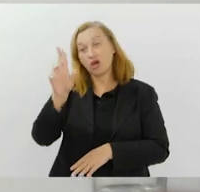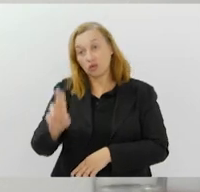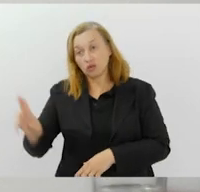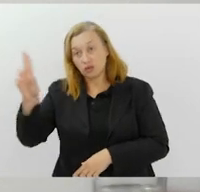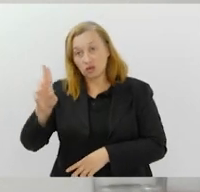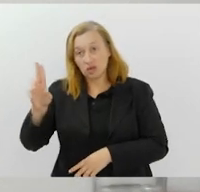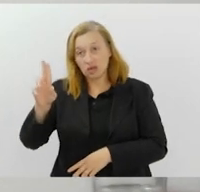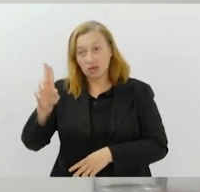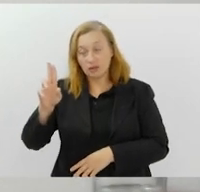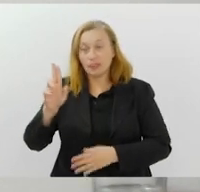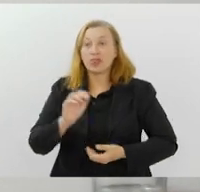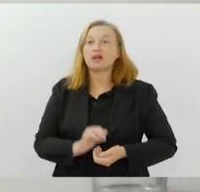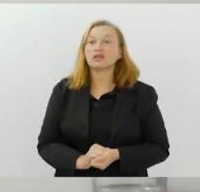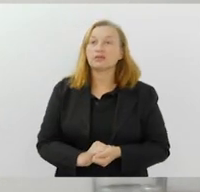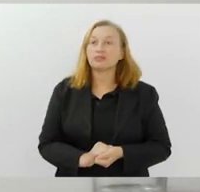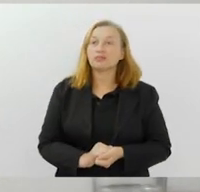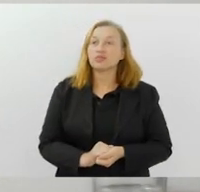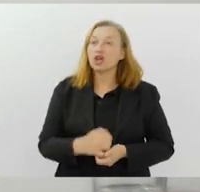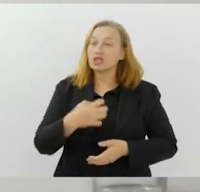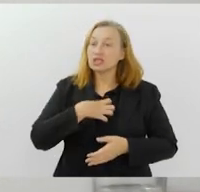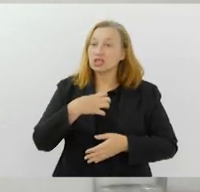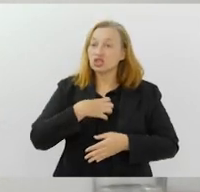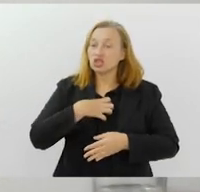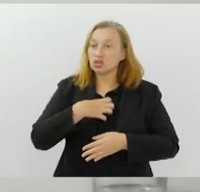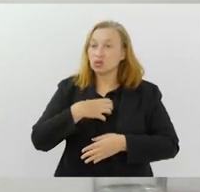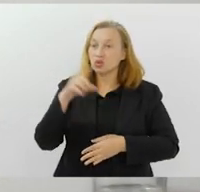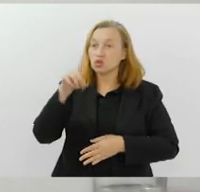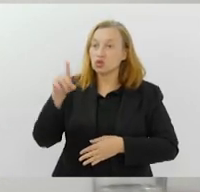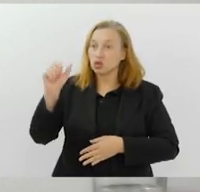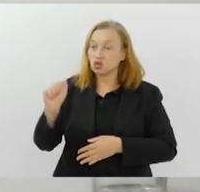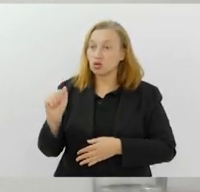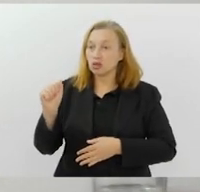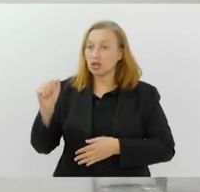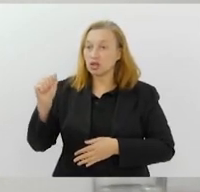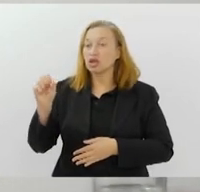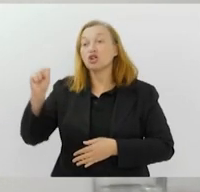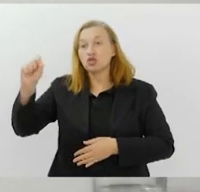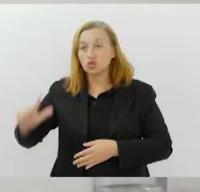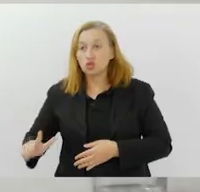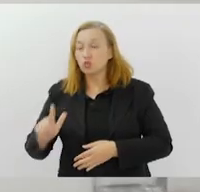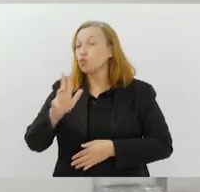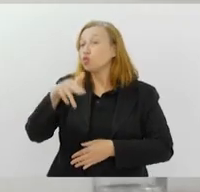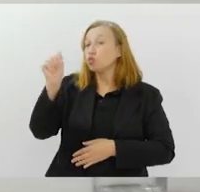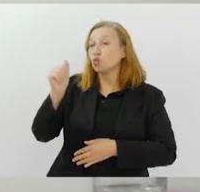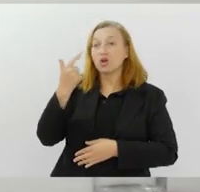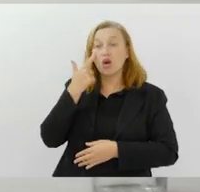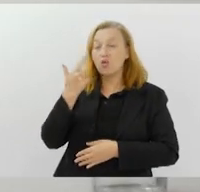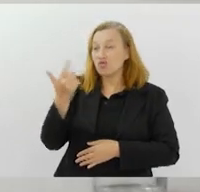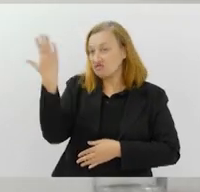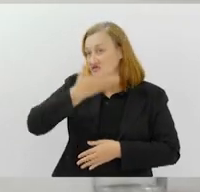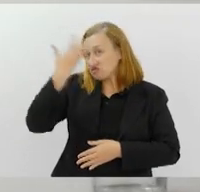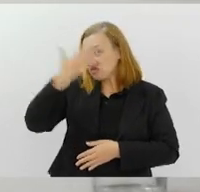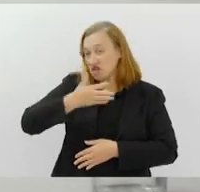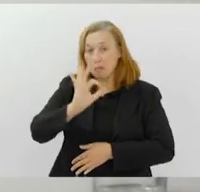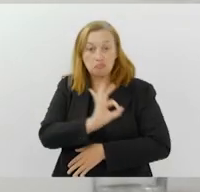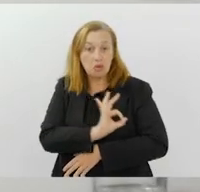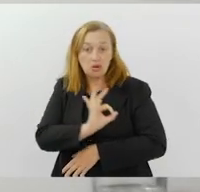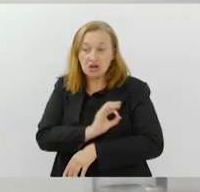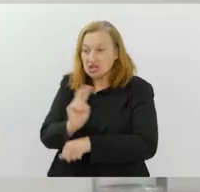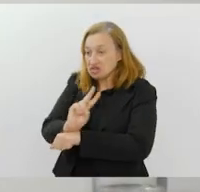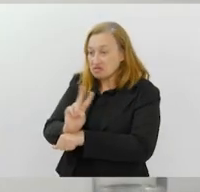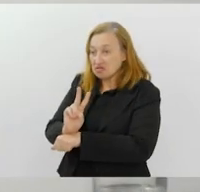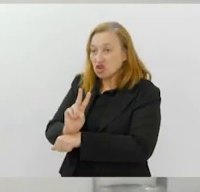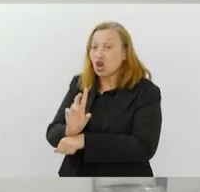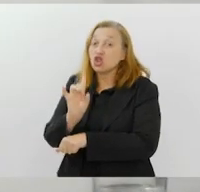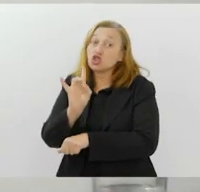a pista que dava sentido zona sul nunca tinha blitz a pista que dava sentido Baixada